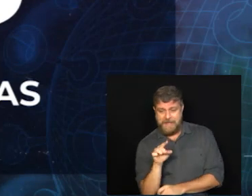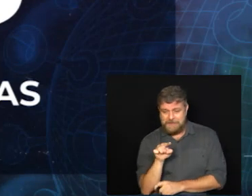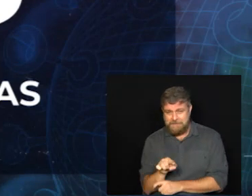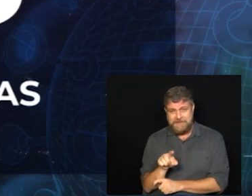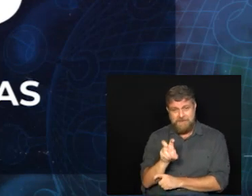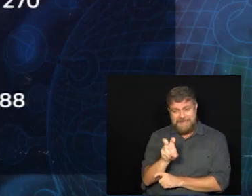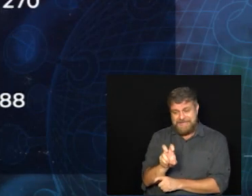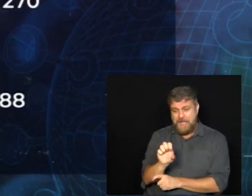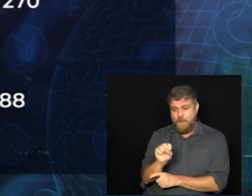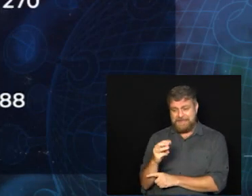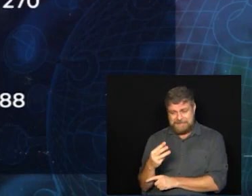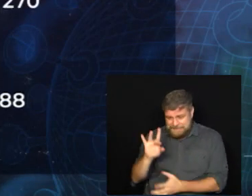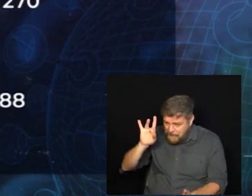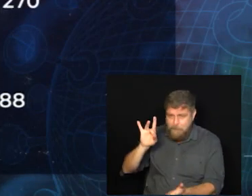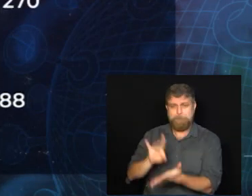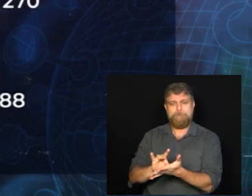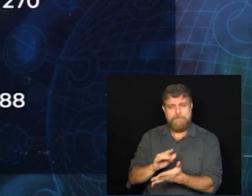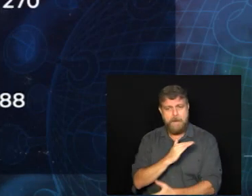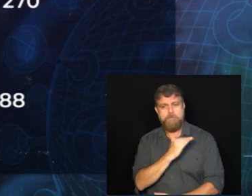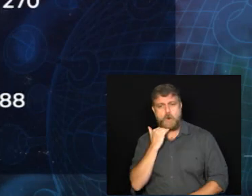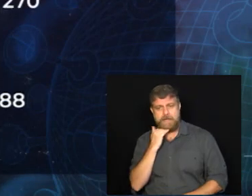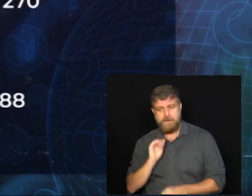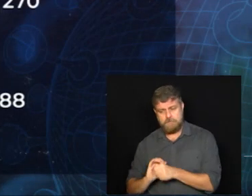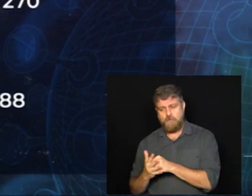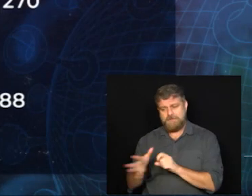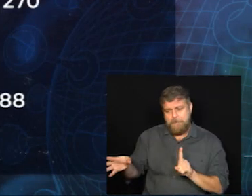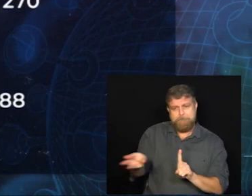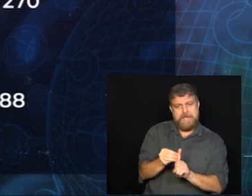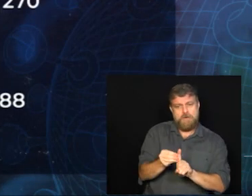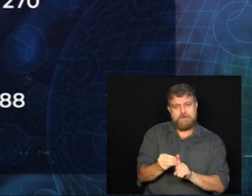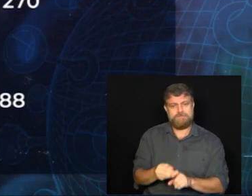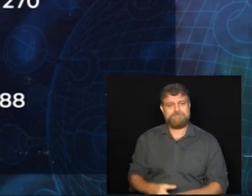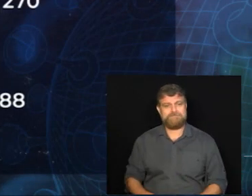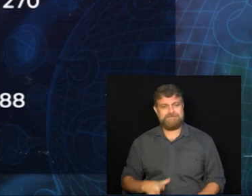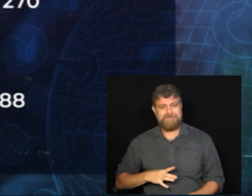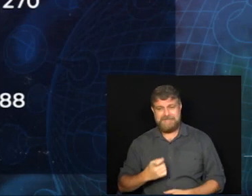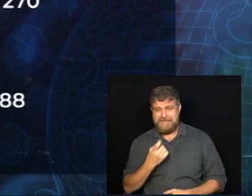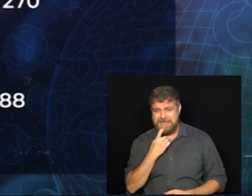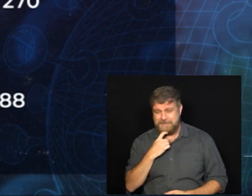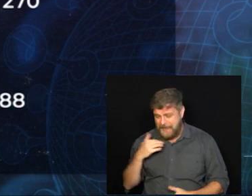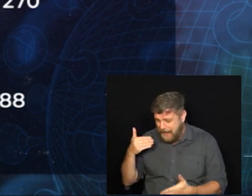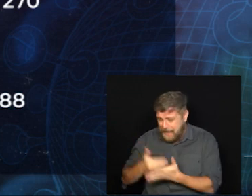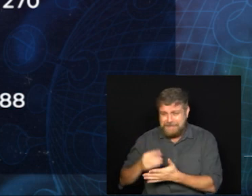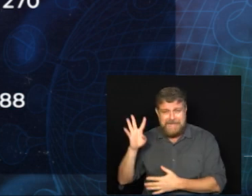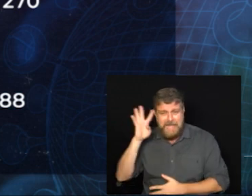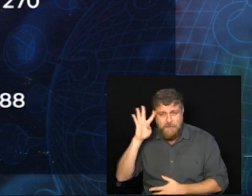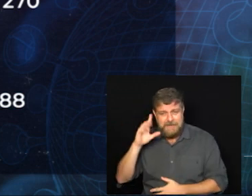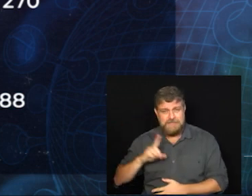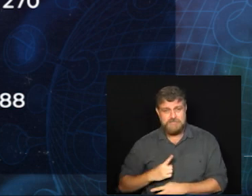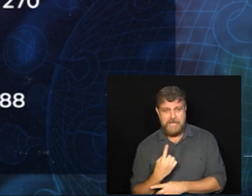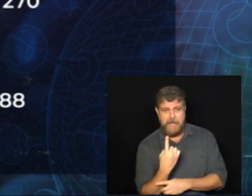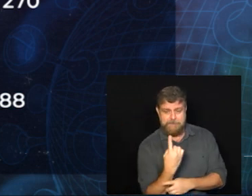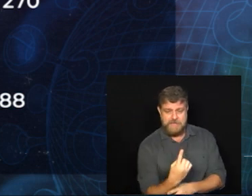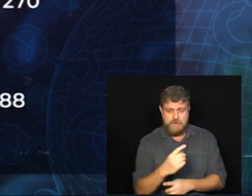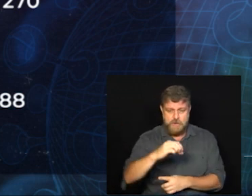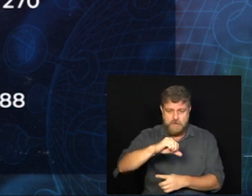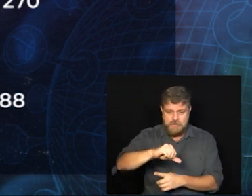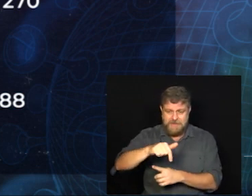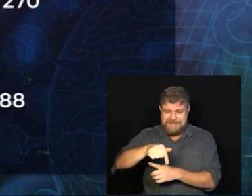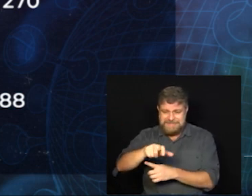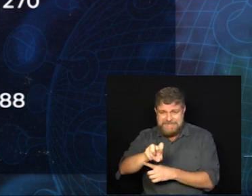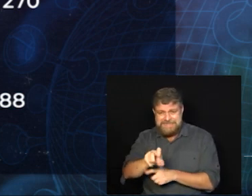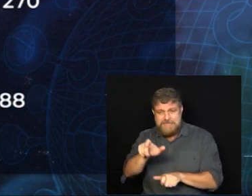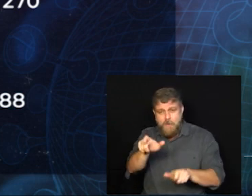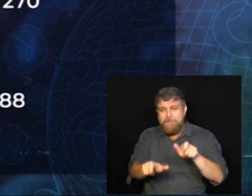4.583 mortes confirmadas pela Covid-19 e Campinas, até esta quarta-feira, tinha 1.975